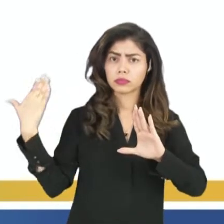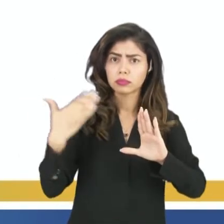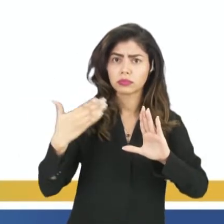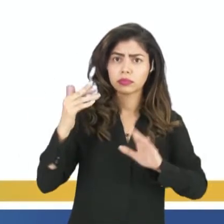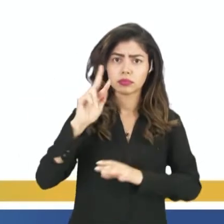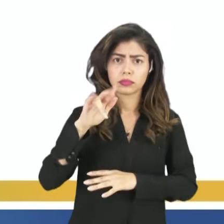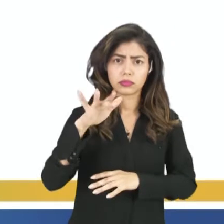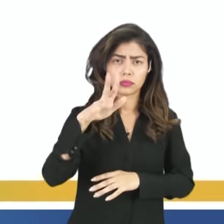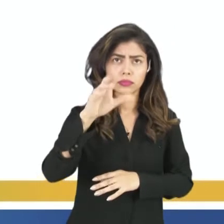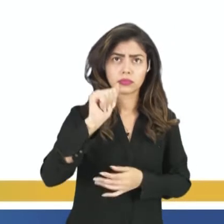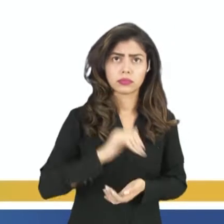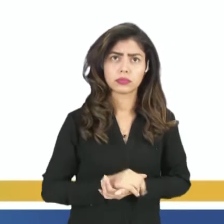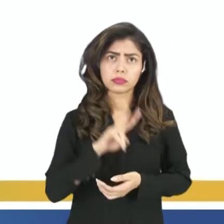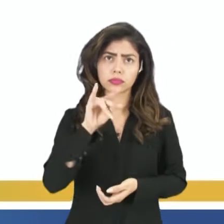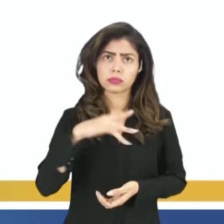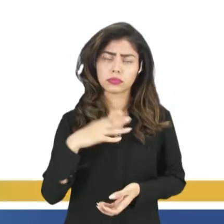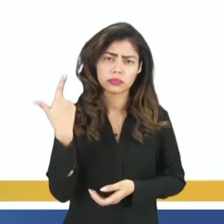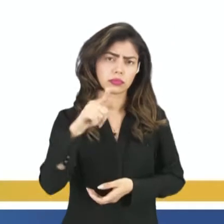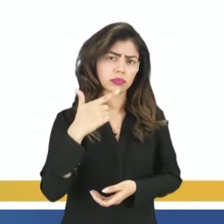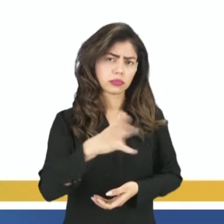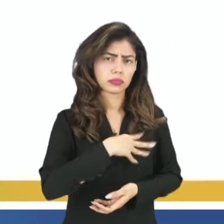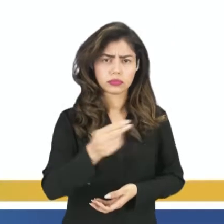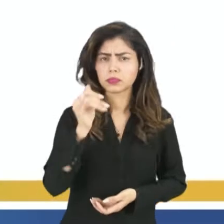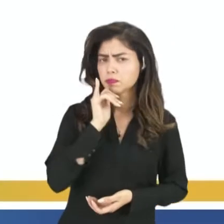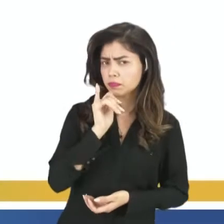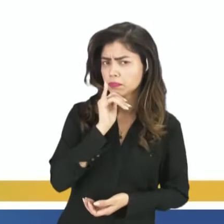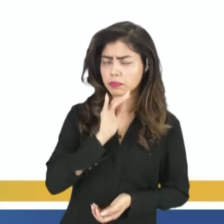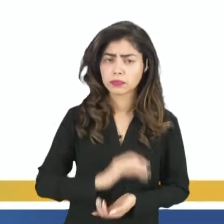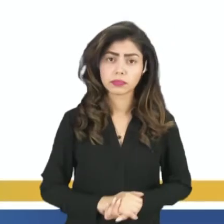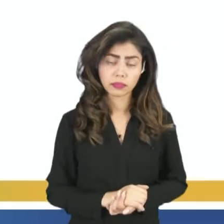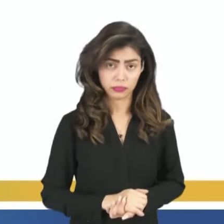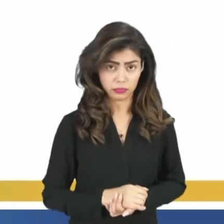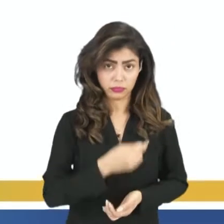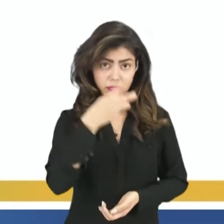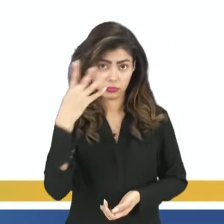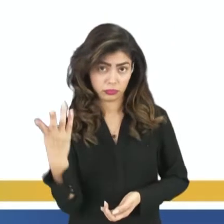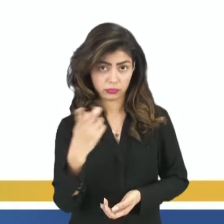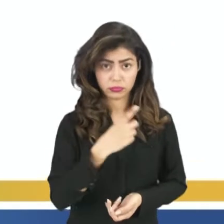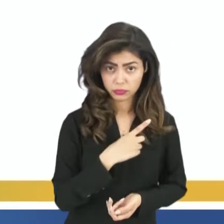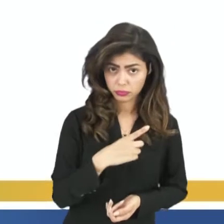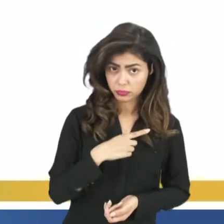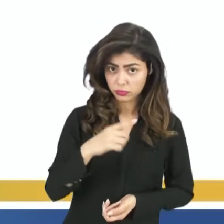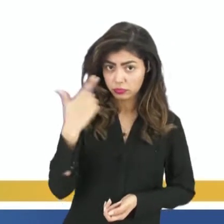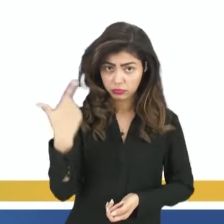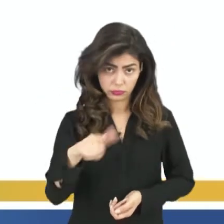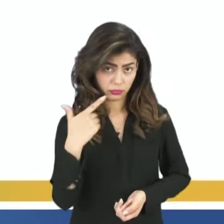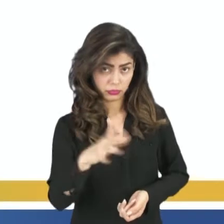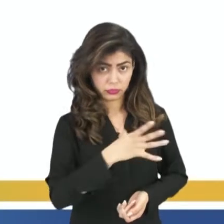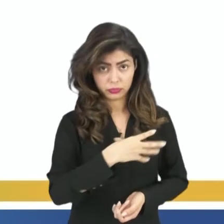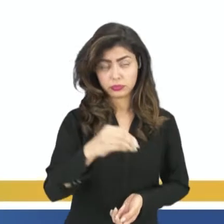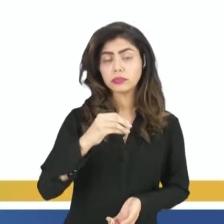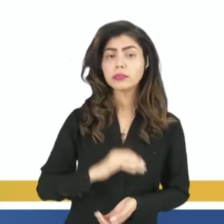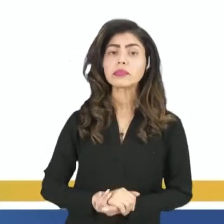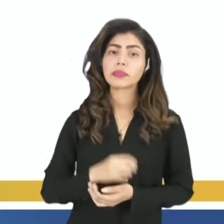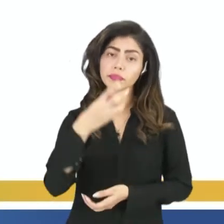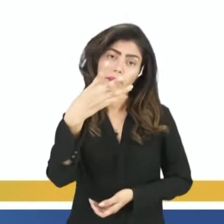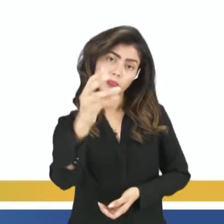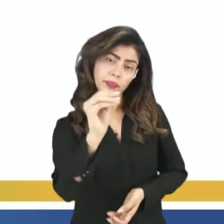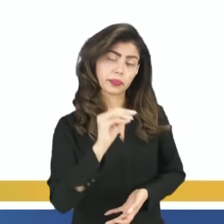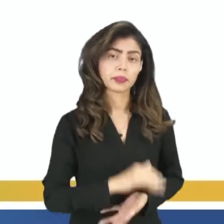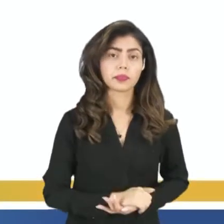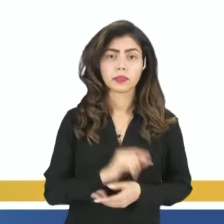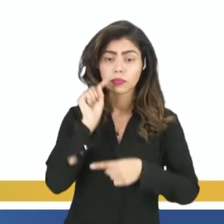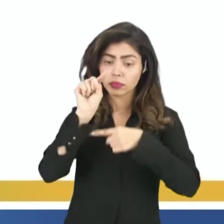relativa das pessoas que não têm filhos, por exemplo, eu vou pegar a quantidade de pessoas que não têm filhos, no caso 30,